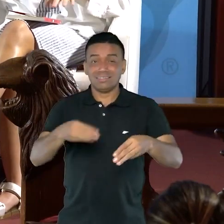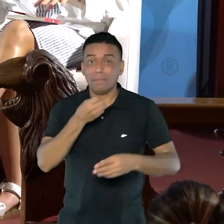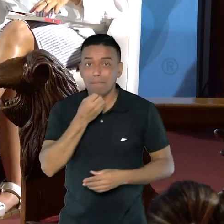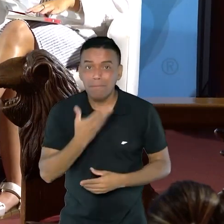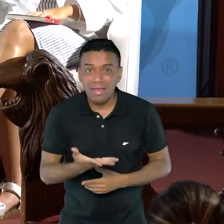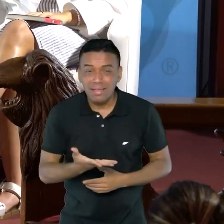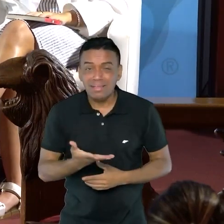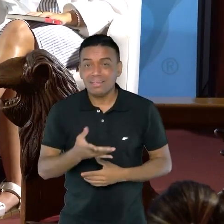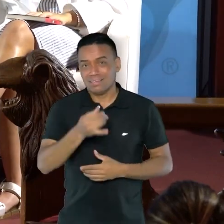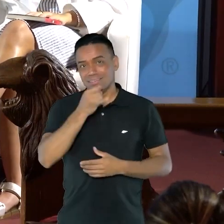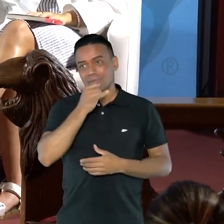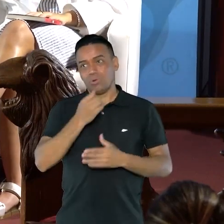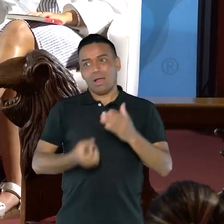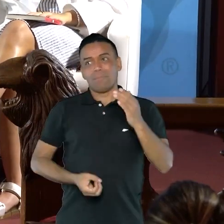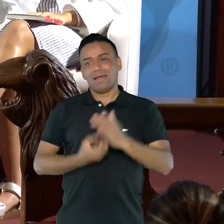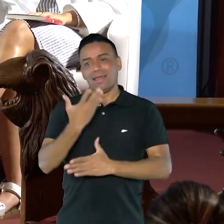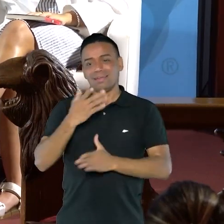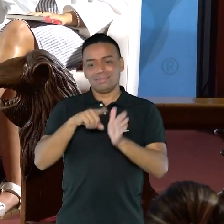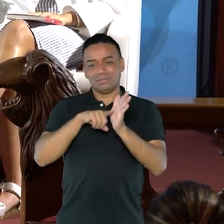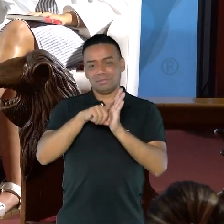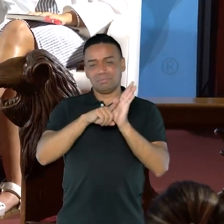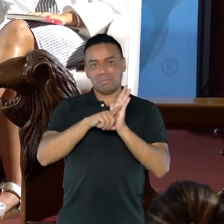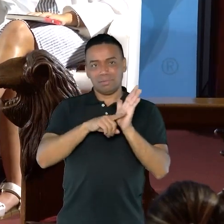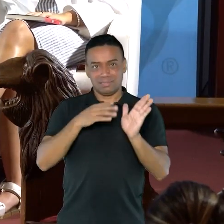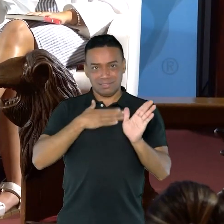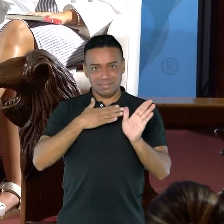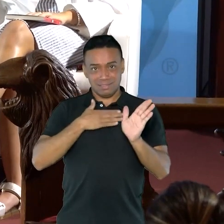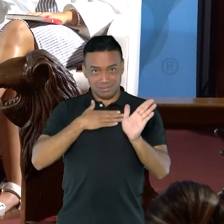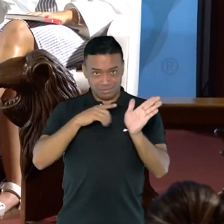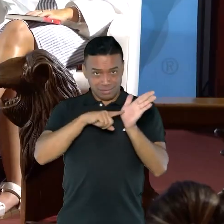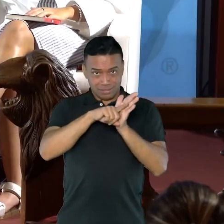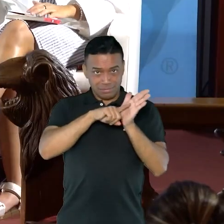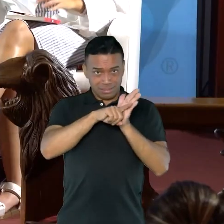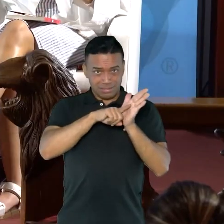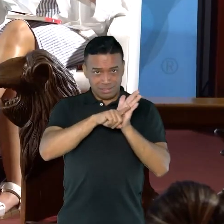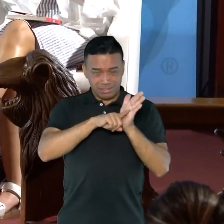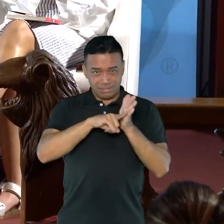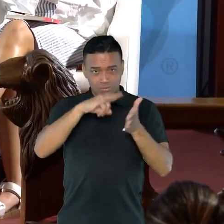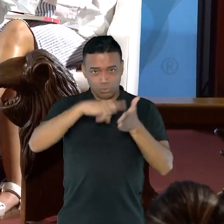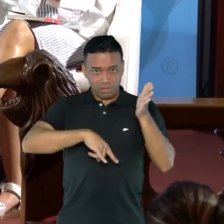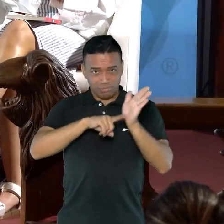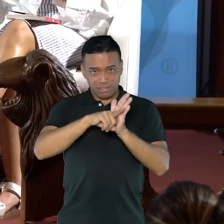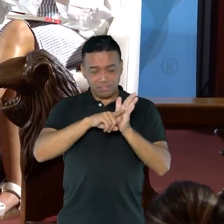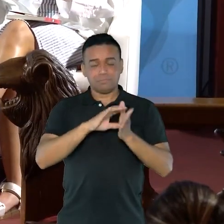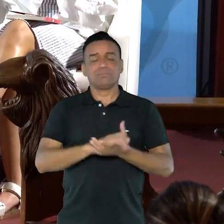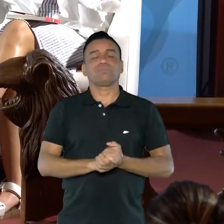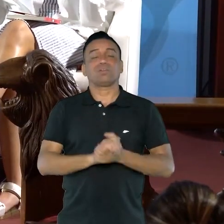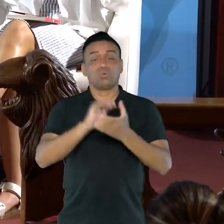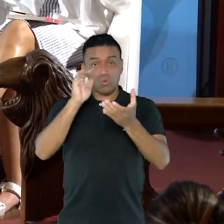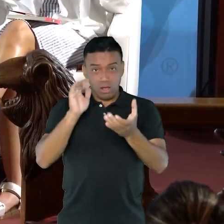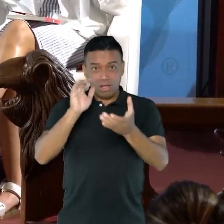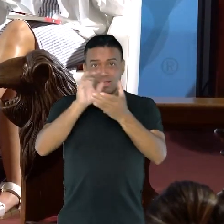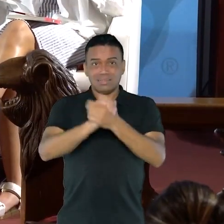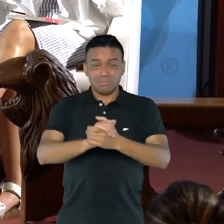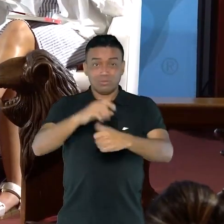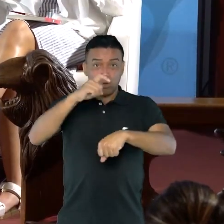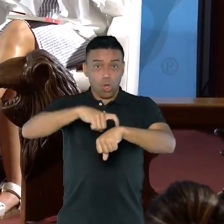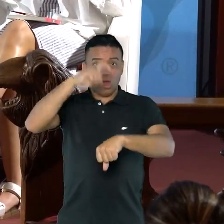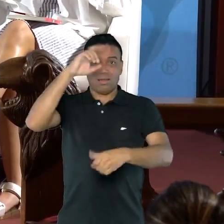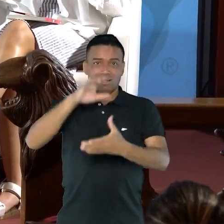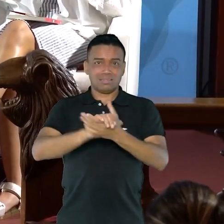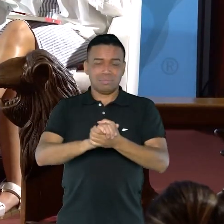ter, por exemplo, isso aparece nas minhas pesquisas, né, de que é justamente a partir do casamento que essa